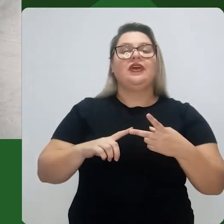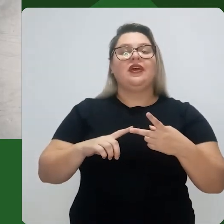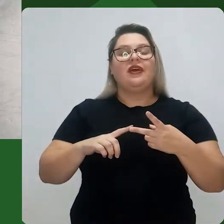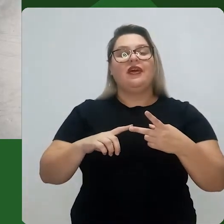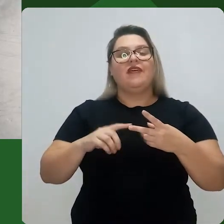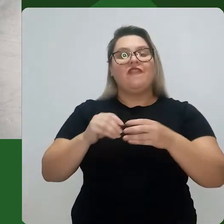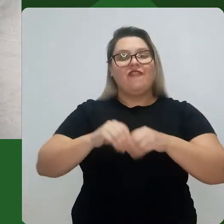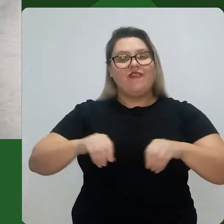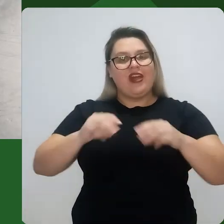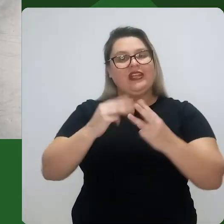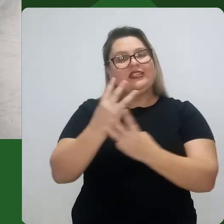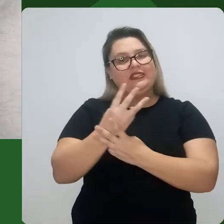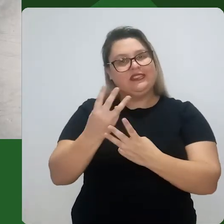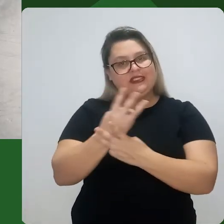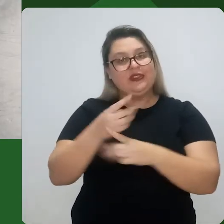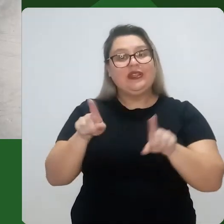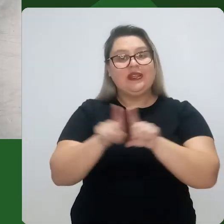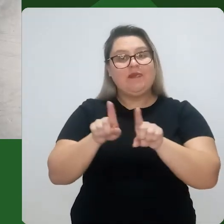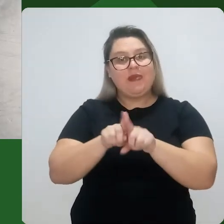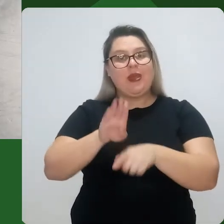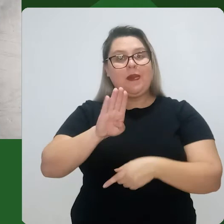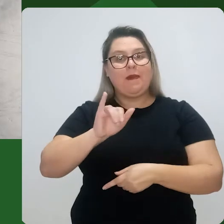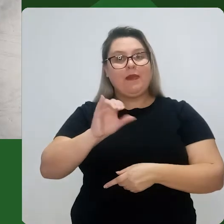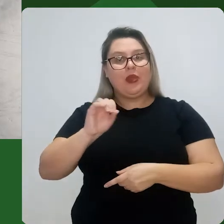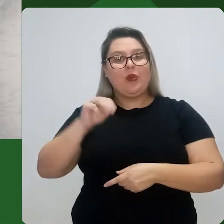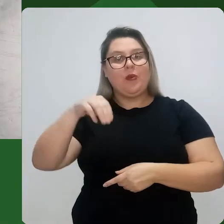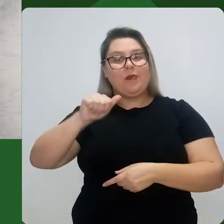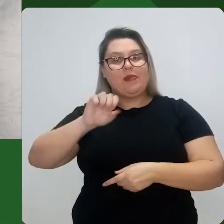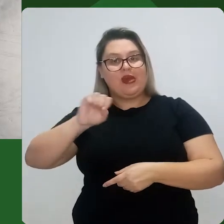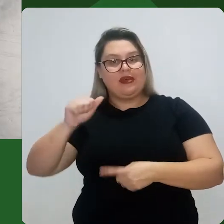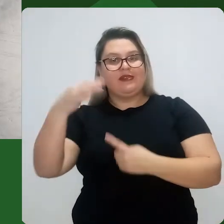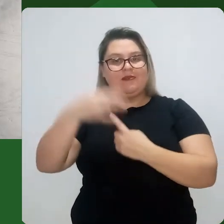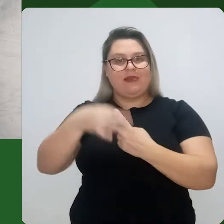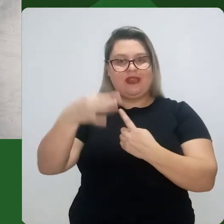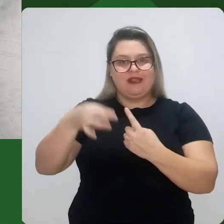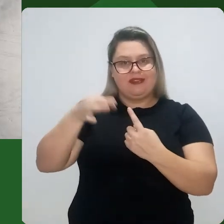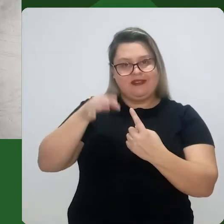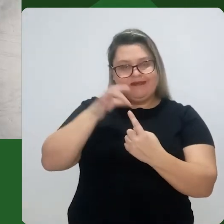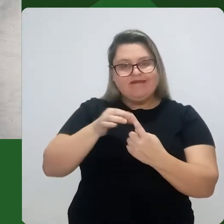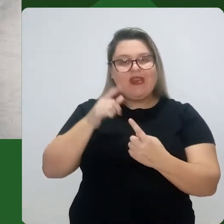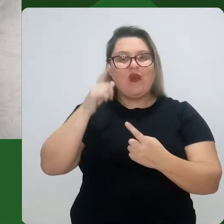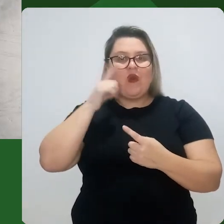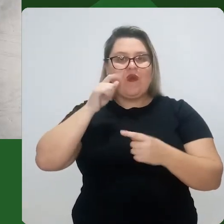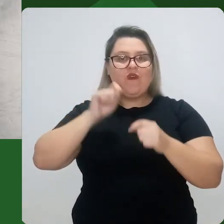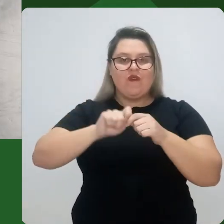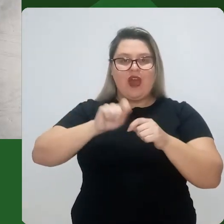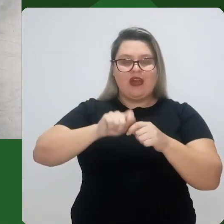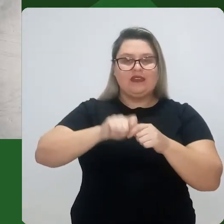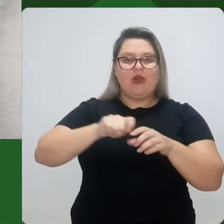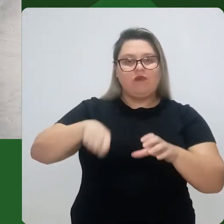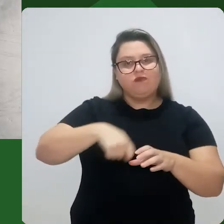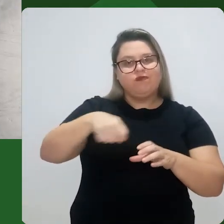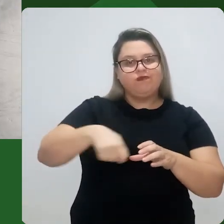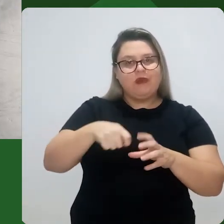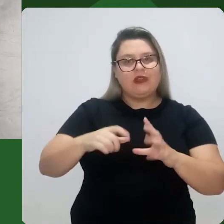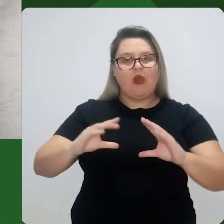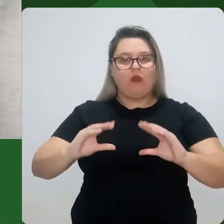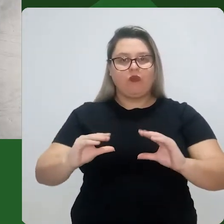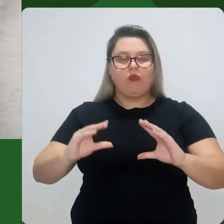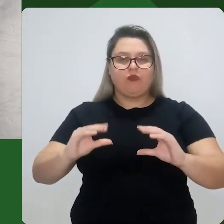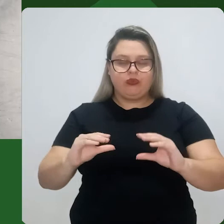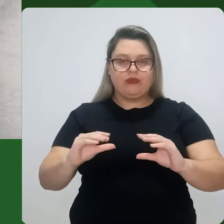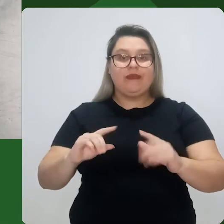da biomassa de banana verde. Foi levado à cocção até atingir um